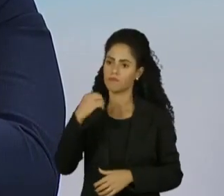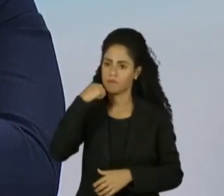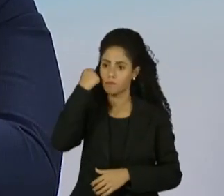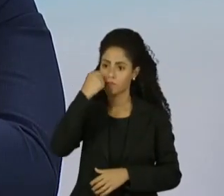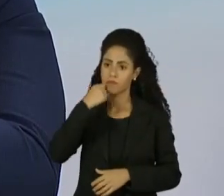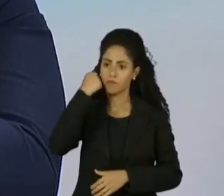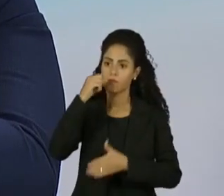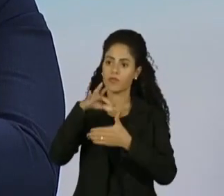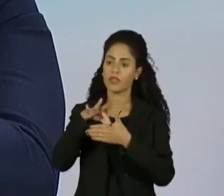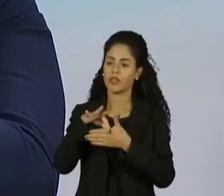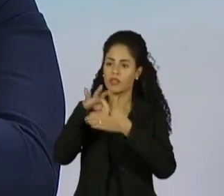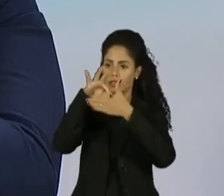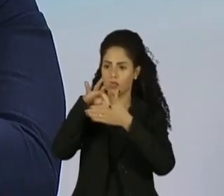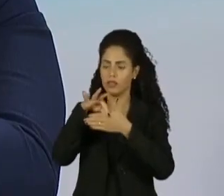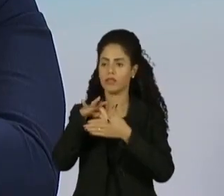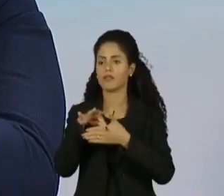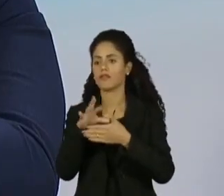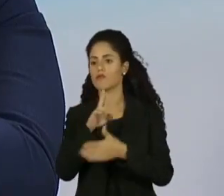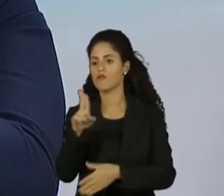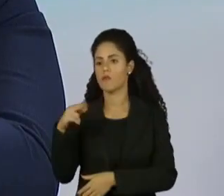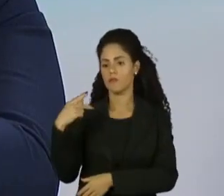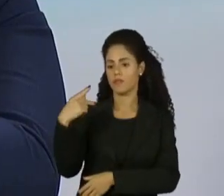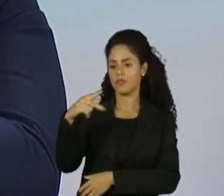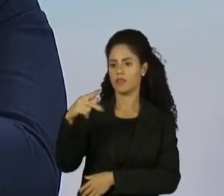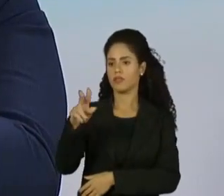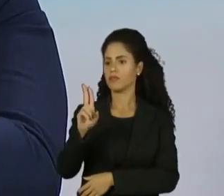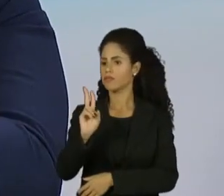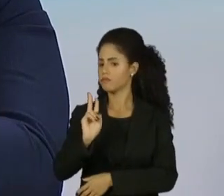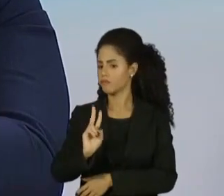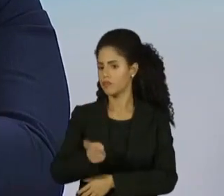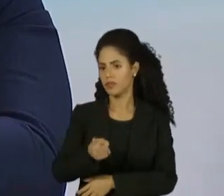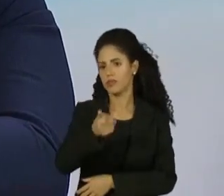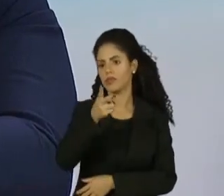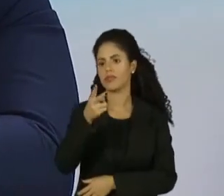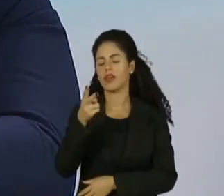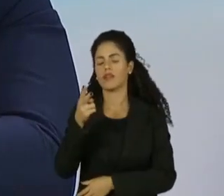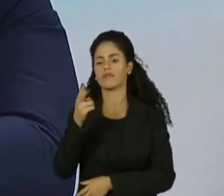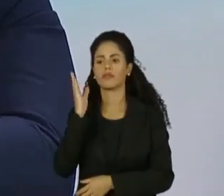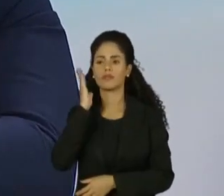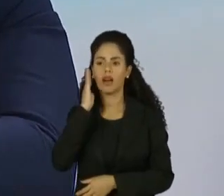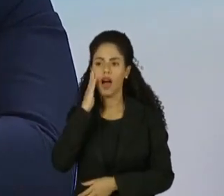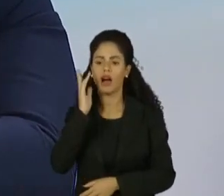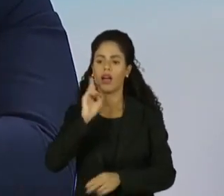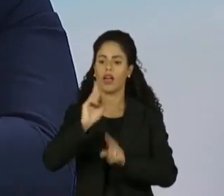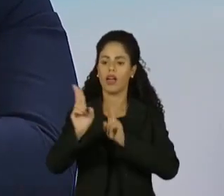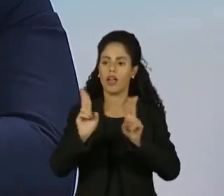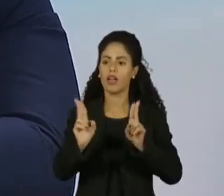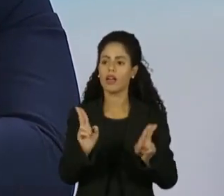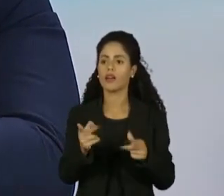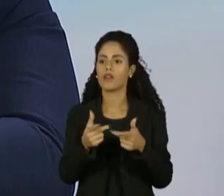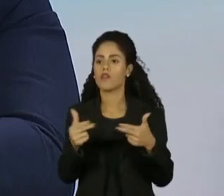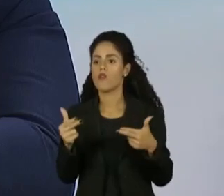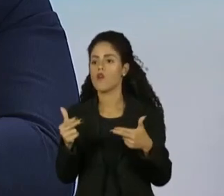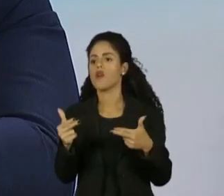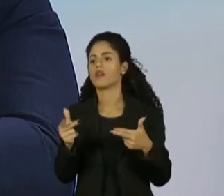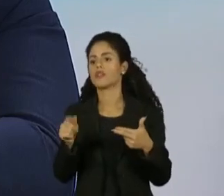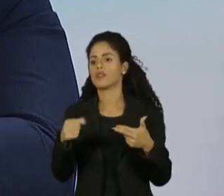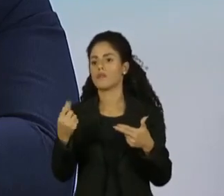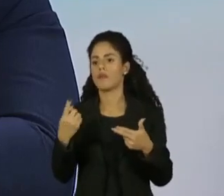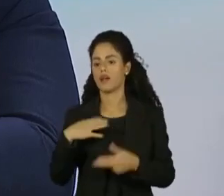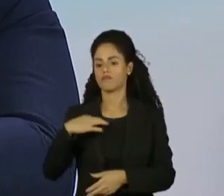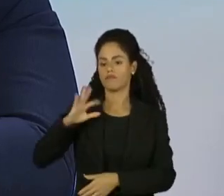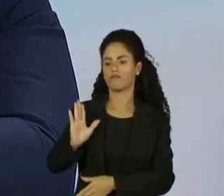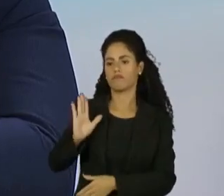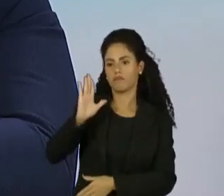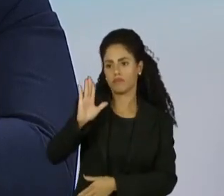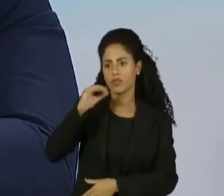da oposição e seu nome é sempre, enfim, ventilado, citado como possível candidato à